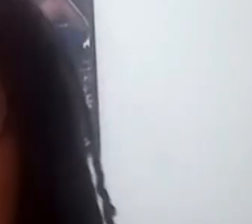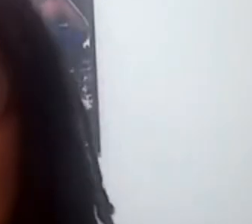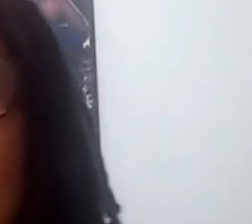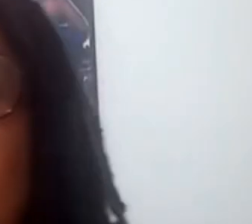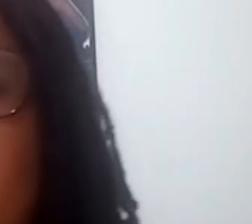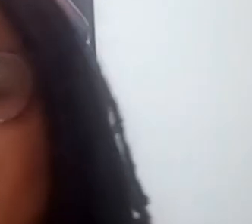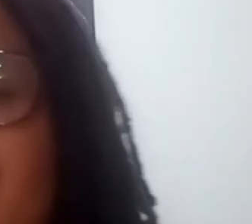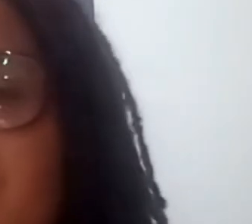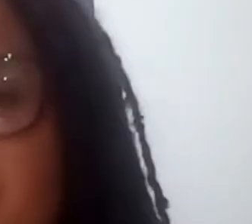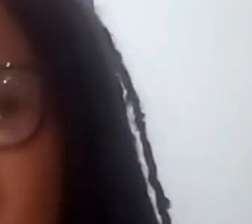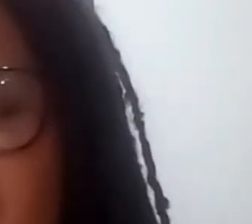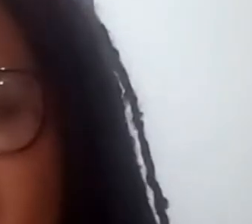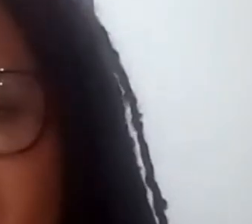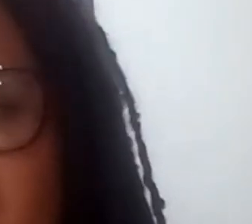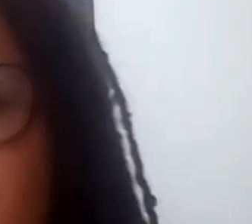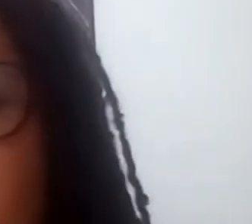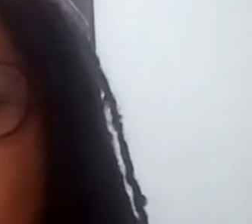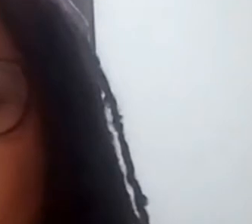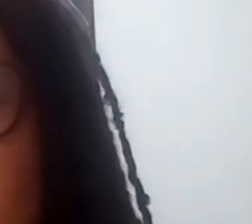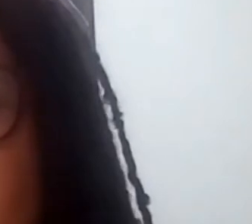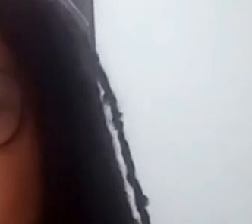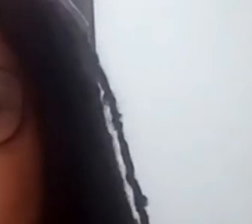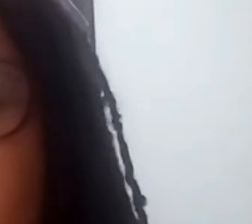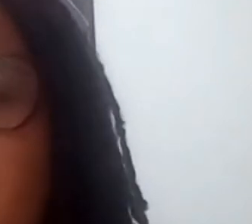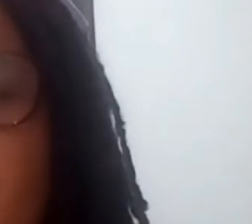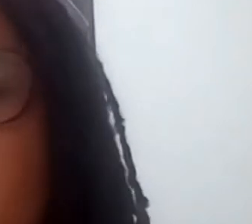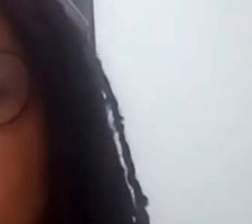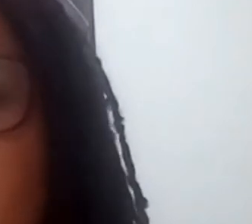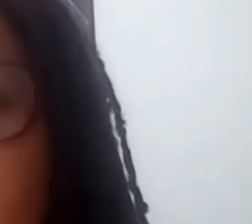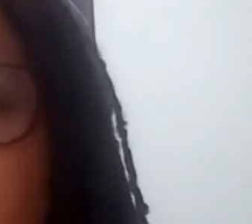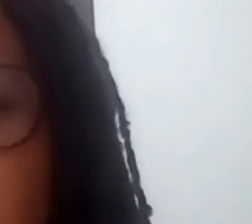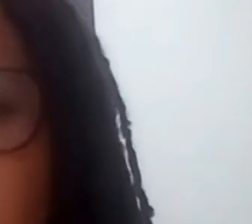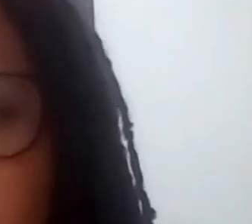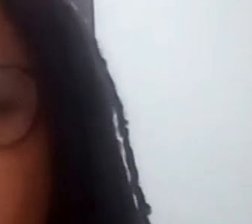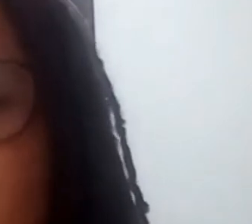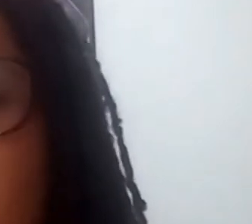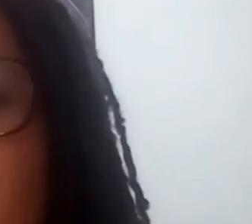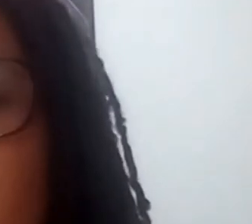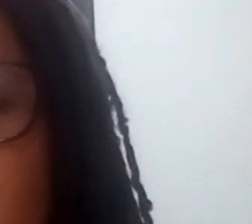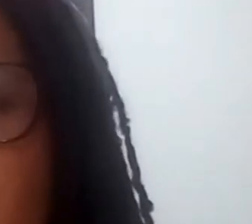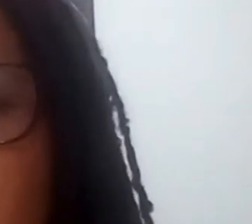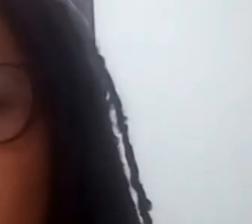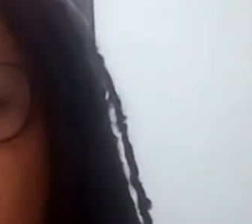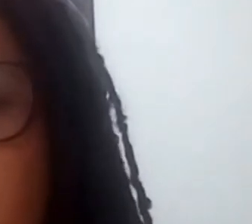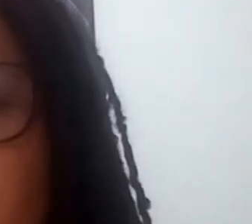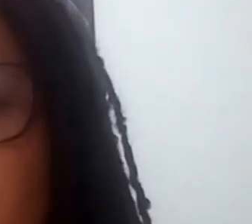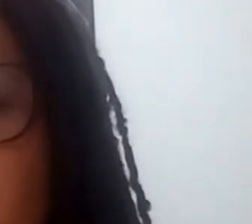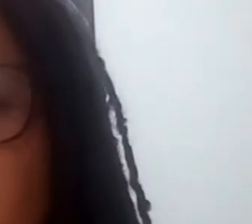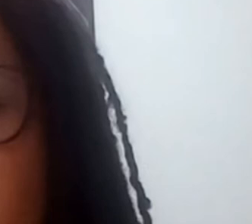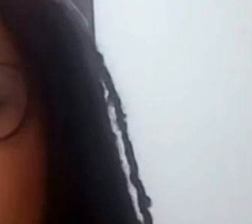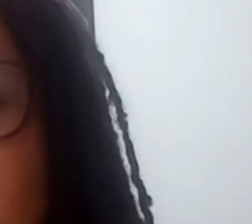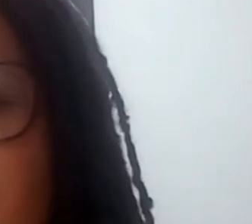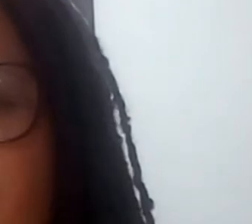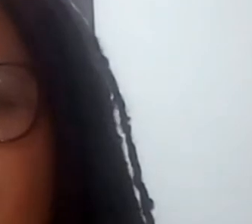acompanhando. Queria, antes de mais nada, agradecer o convite, dizer que é uma alegria imensa estar